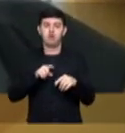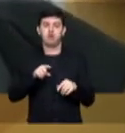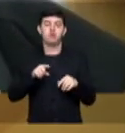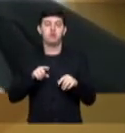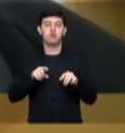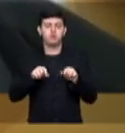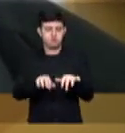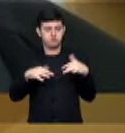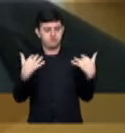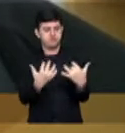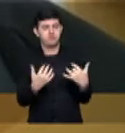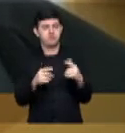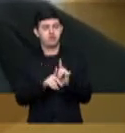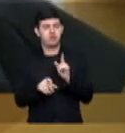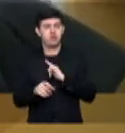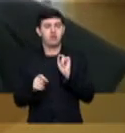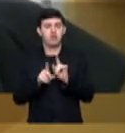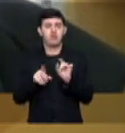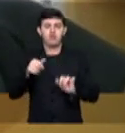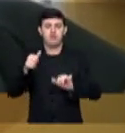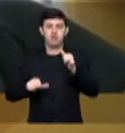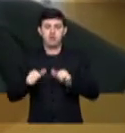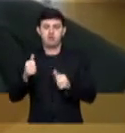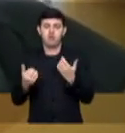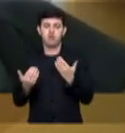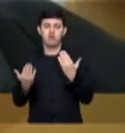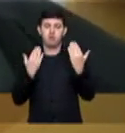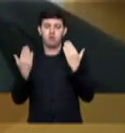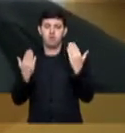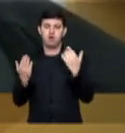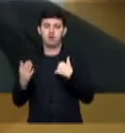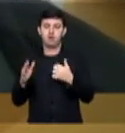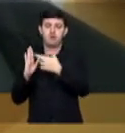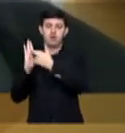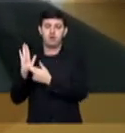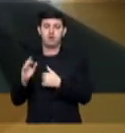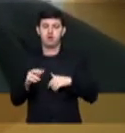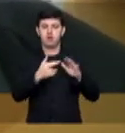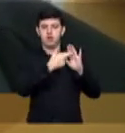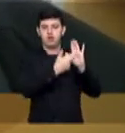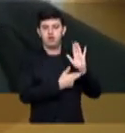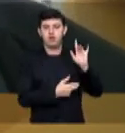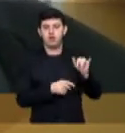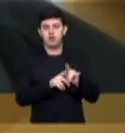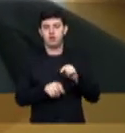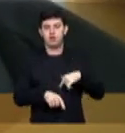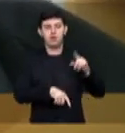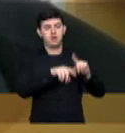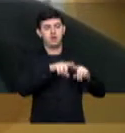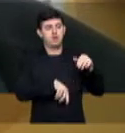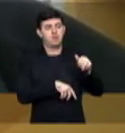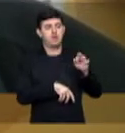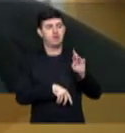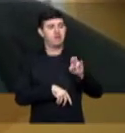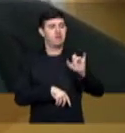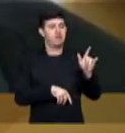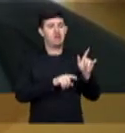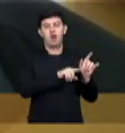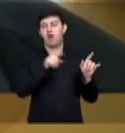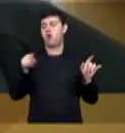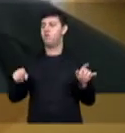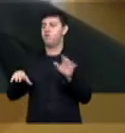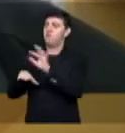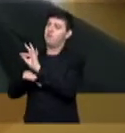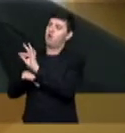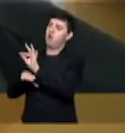medir por essas duas regras simultaneamente, tanto a questão material quanto a questão formal. E,